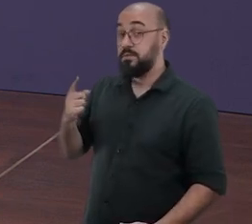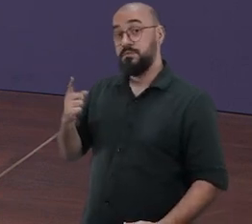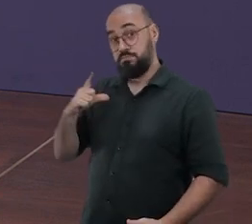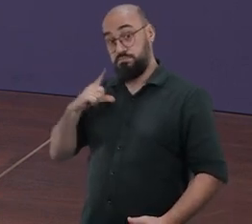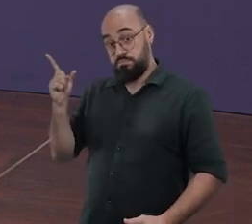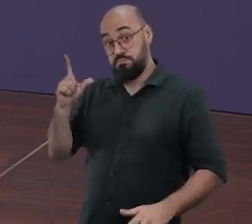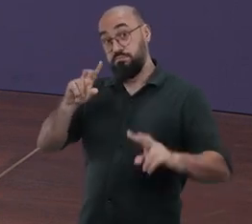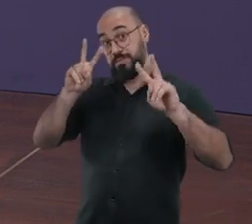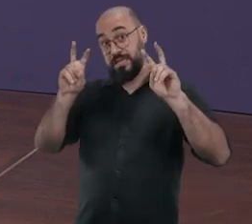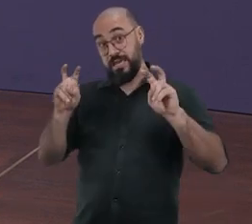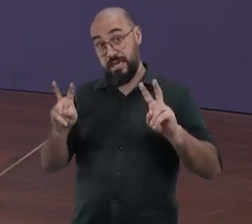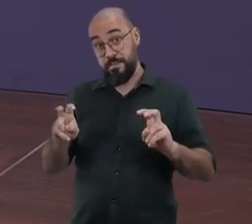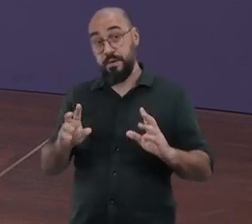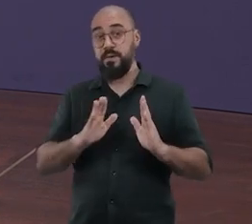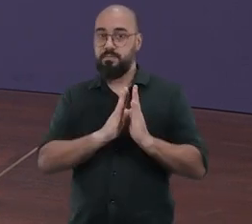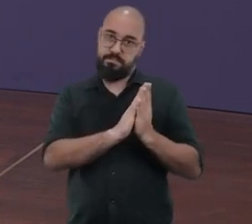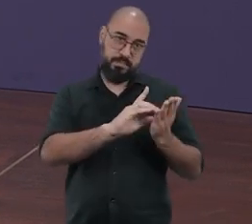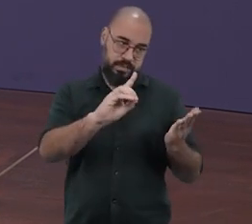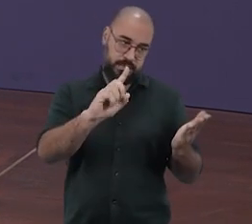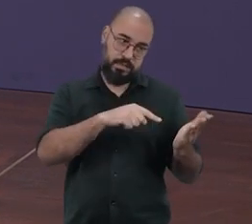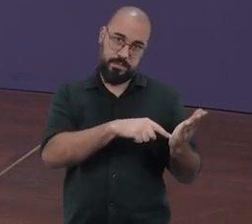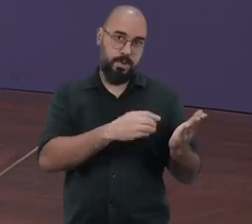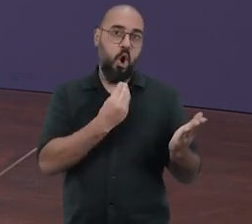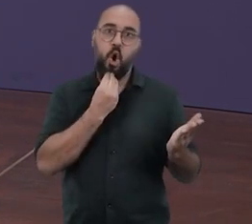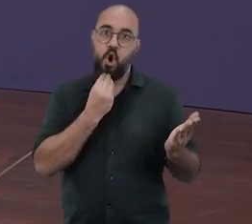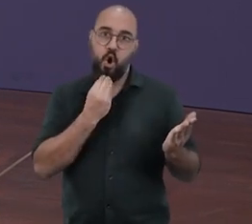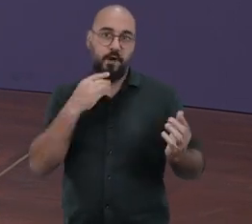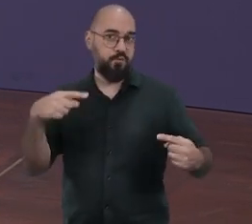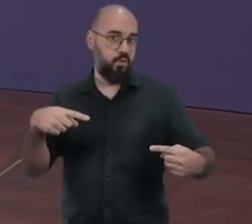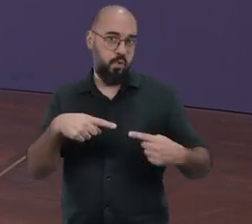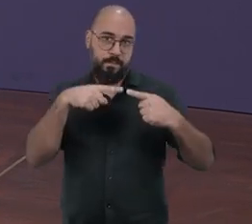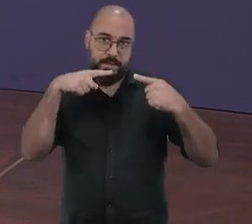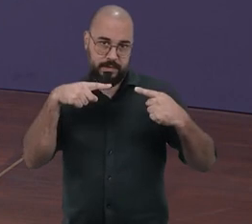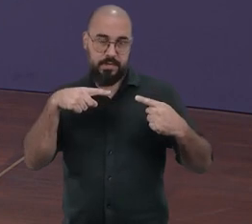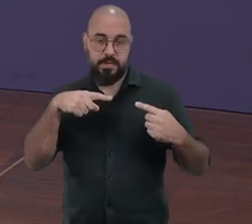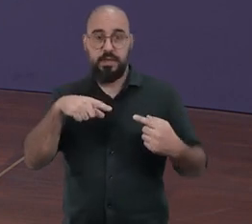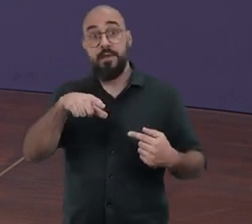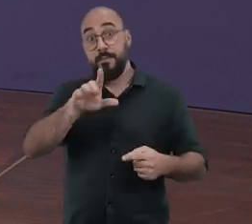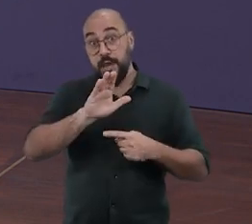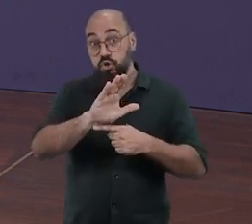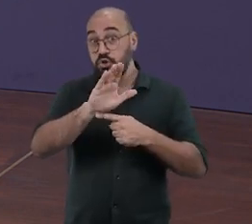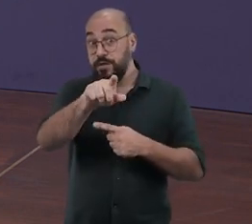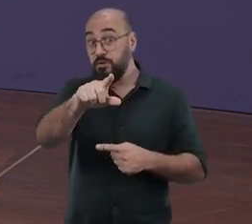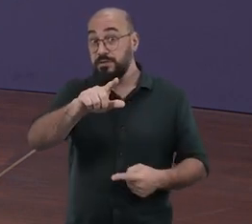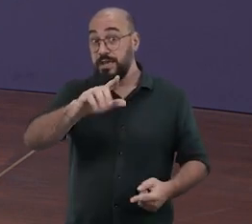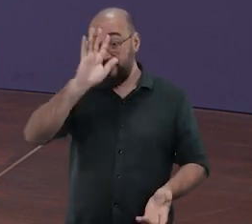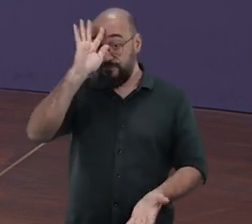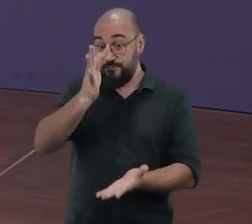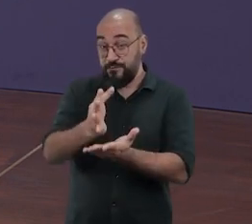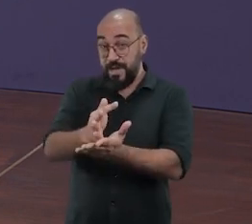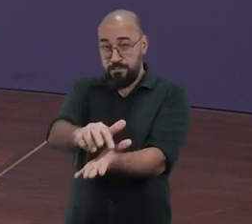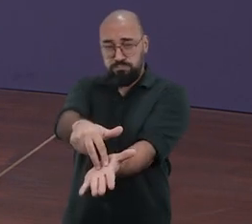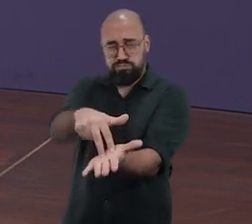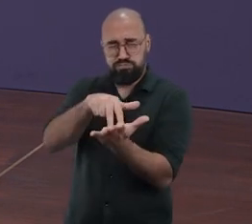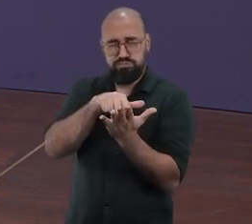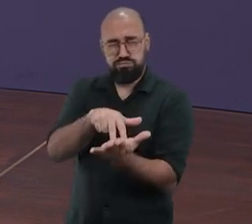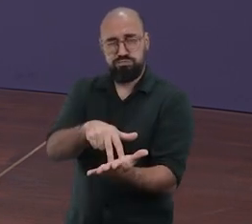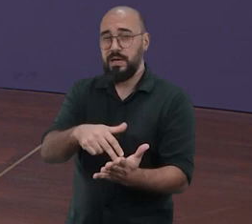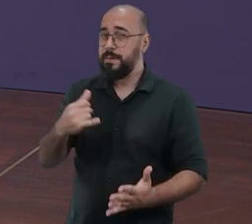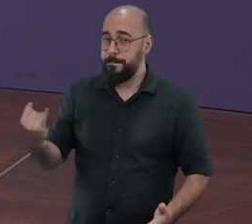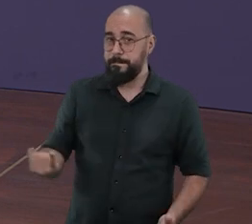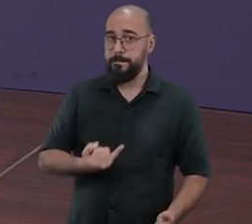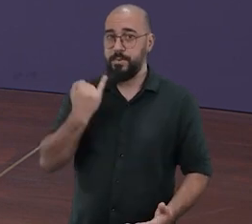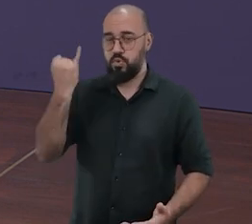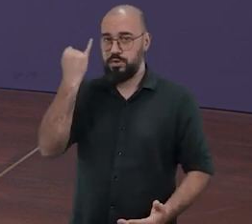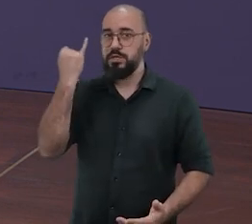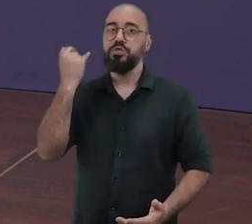baseados obviamente na revelação do Senhor, que vão te ajudar a fortalecer a sua fé. Essa fé que é tão importante e é tão